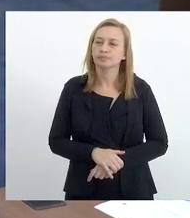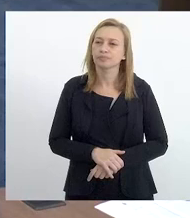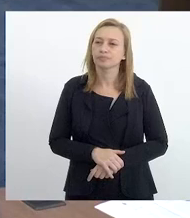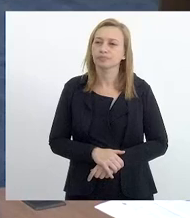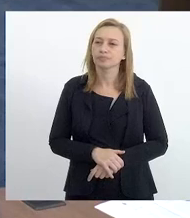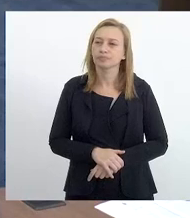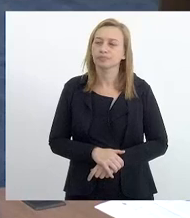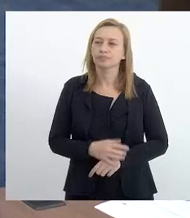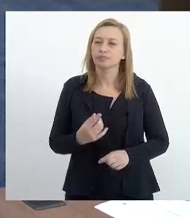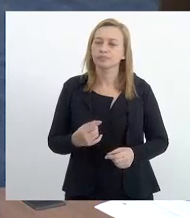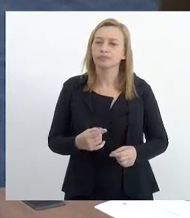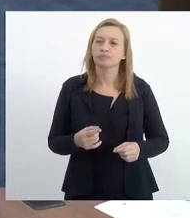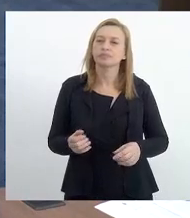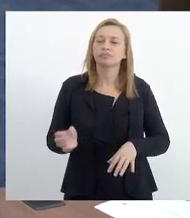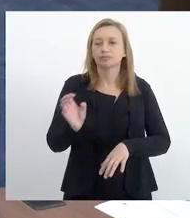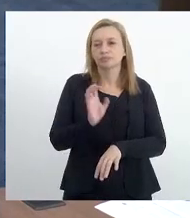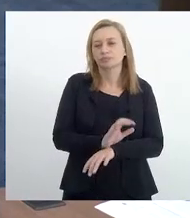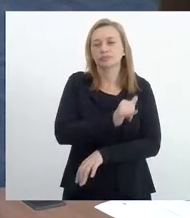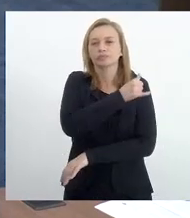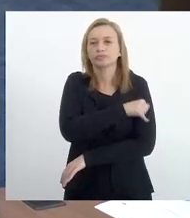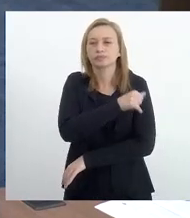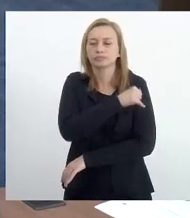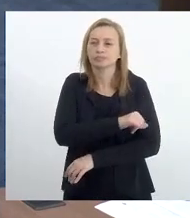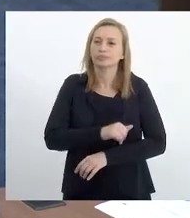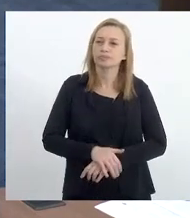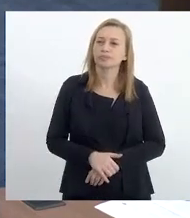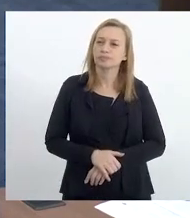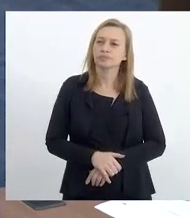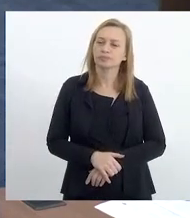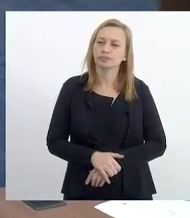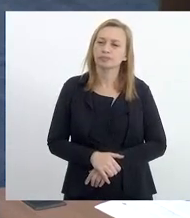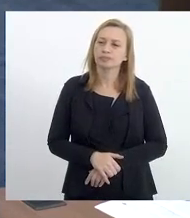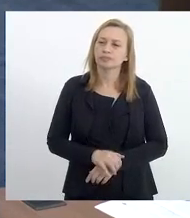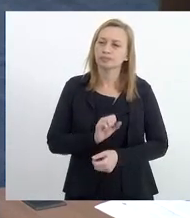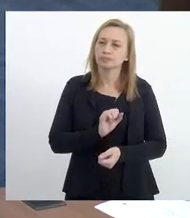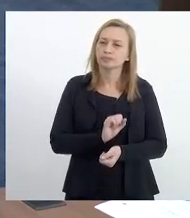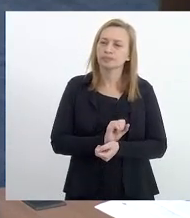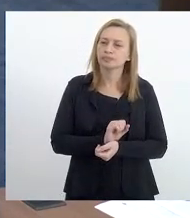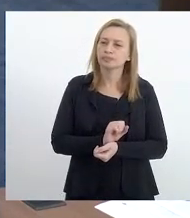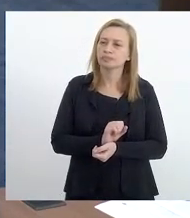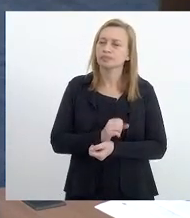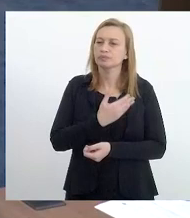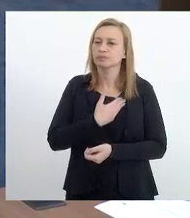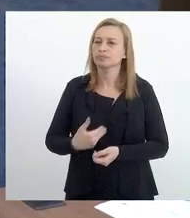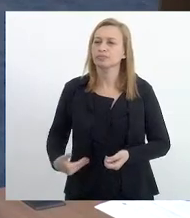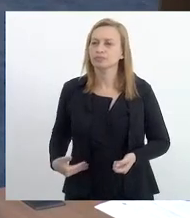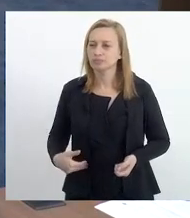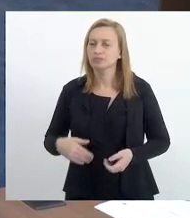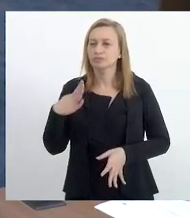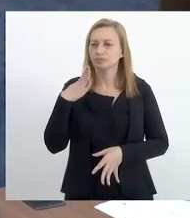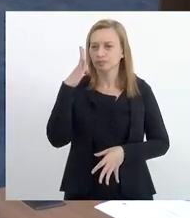apontada para o Estado do Rio de Janeiro na esteira de um governo perverso que